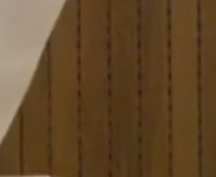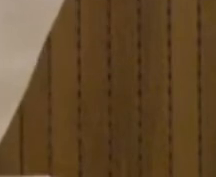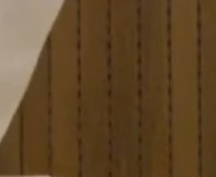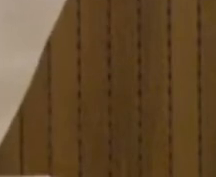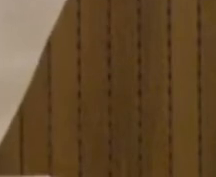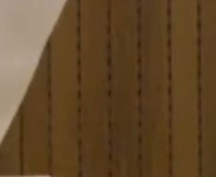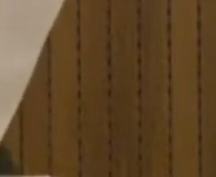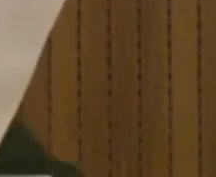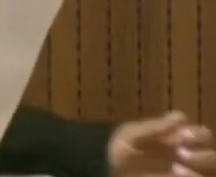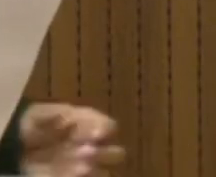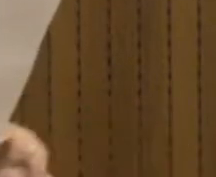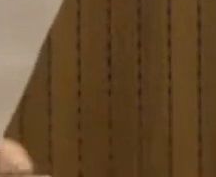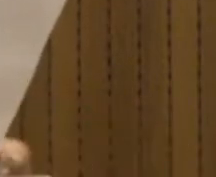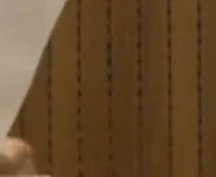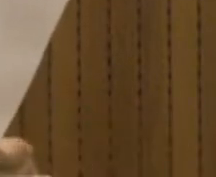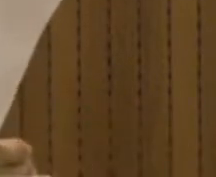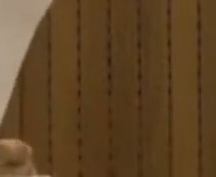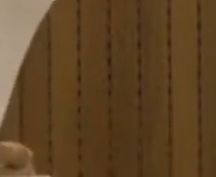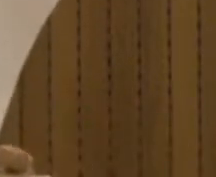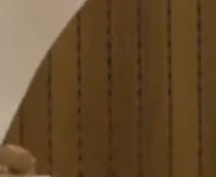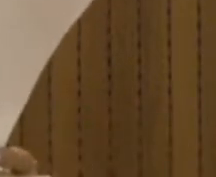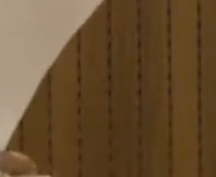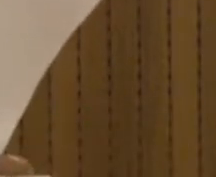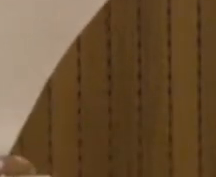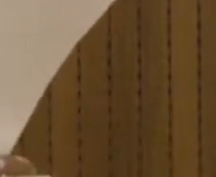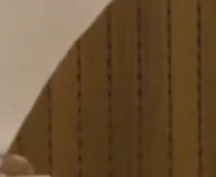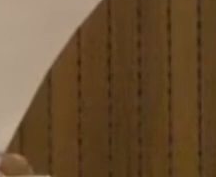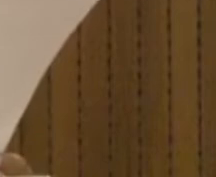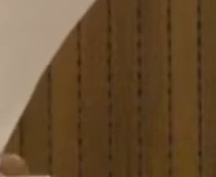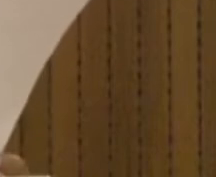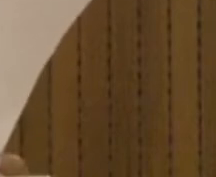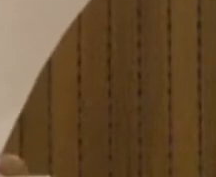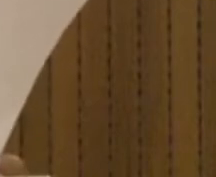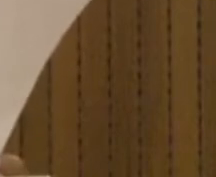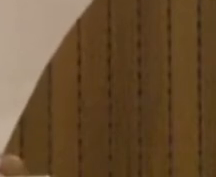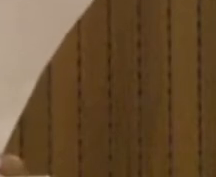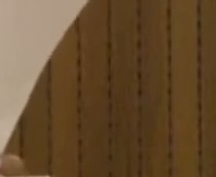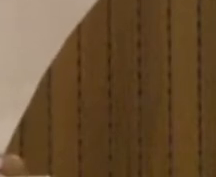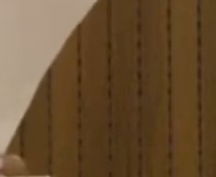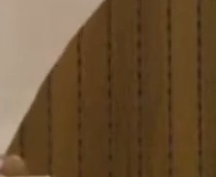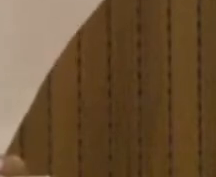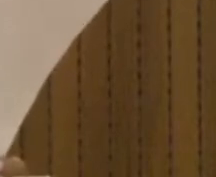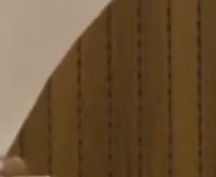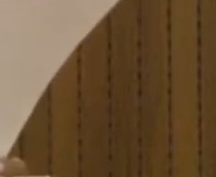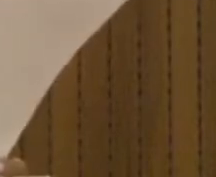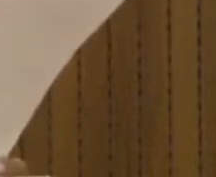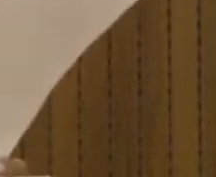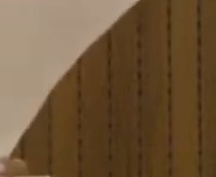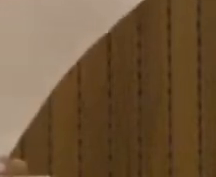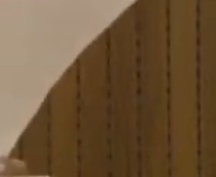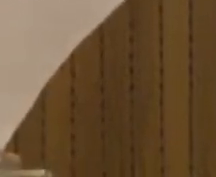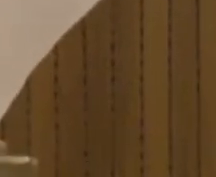Sua Excelência, o Senhor Procurador-Chefe da Procuradoria da República do Pará, Dr. Felipe de Moura Palha e Silva.